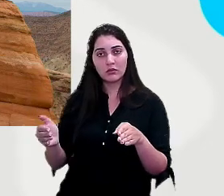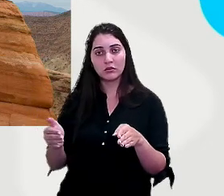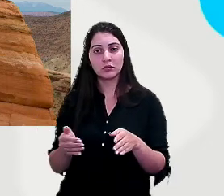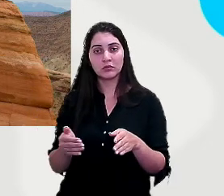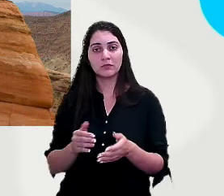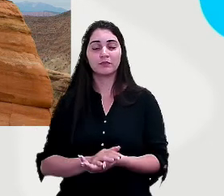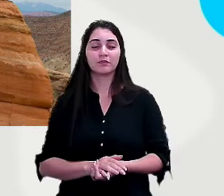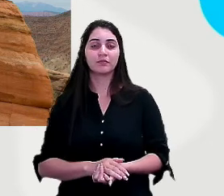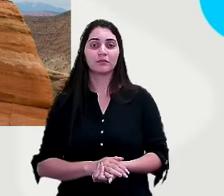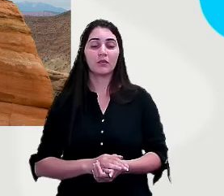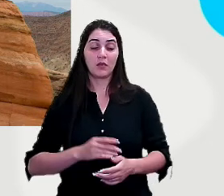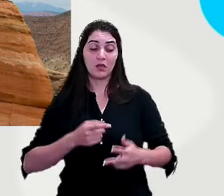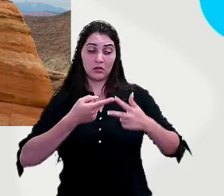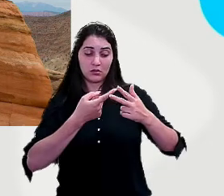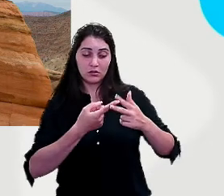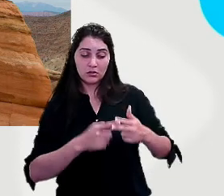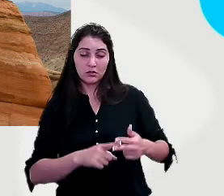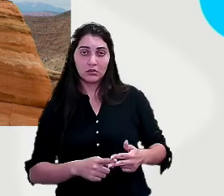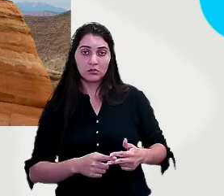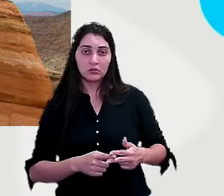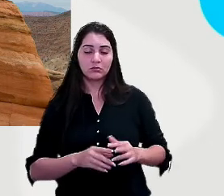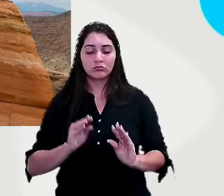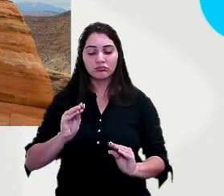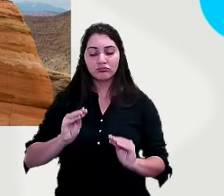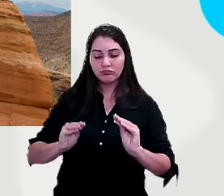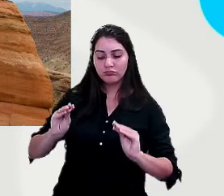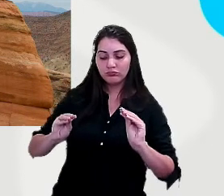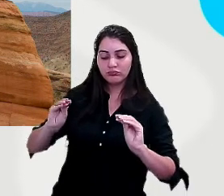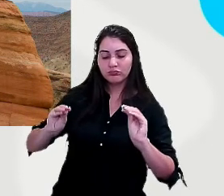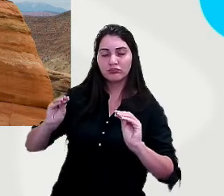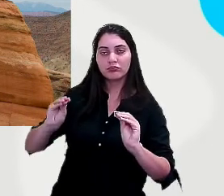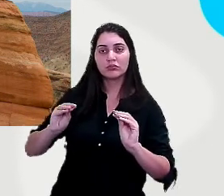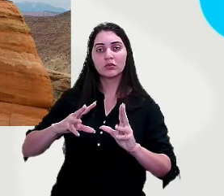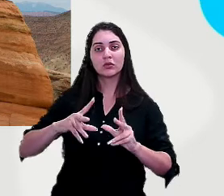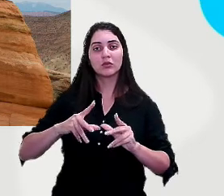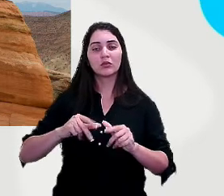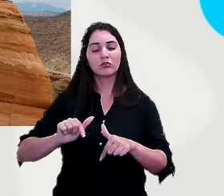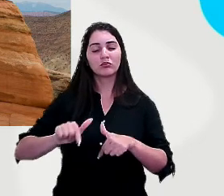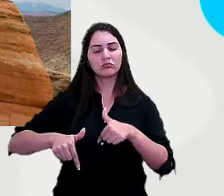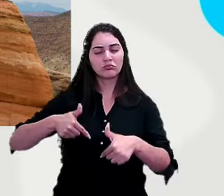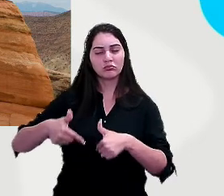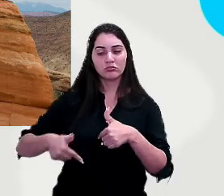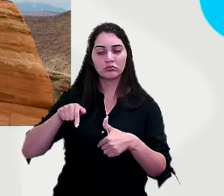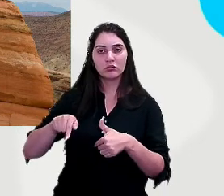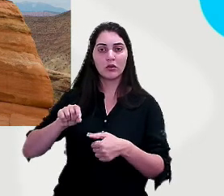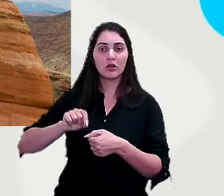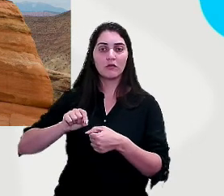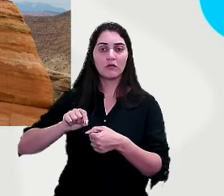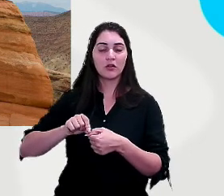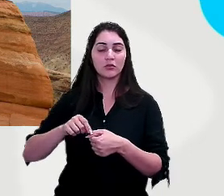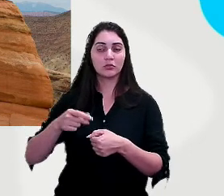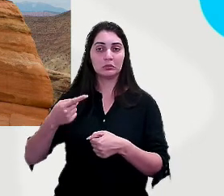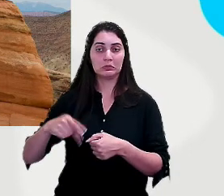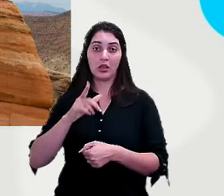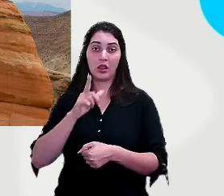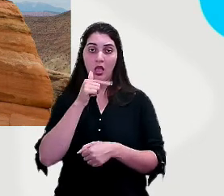na construção, ela vai sendo dando acabamento, vai tendo todo um trabalho feito pela água, pelo